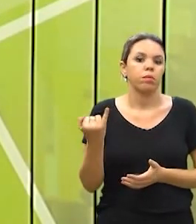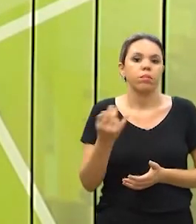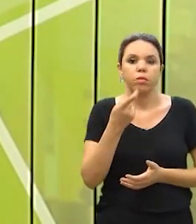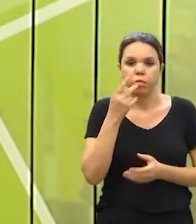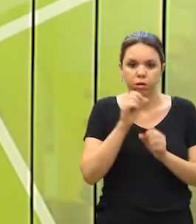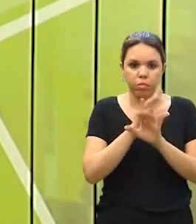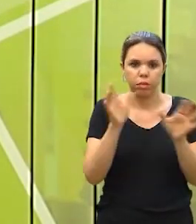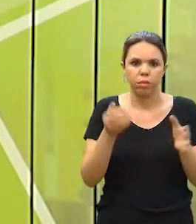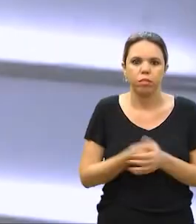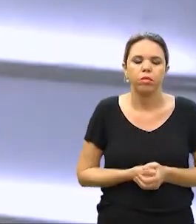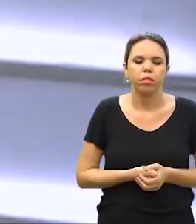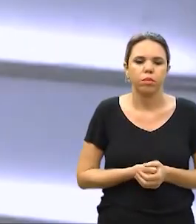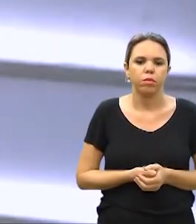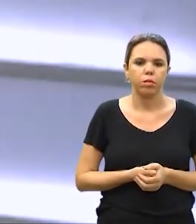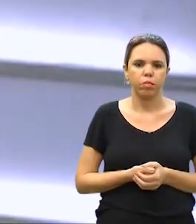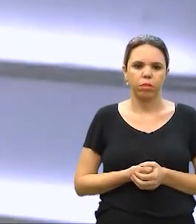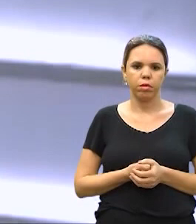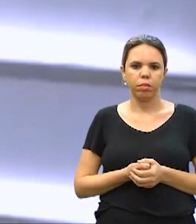que fique claro.